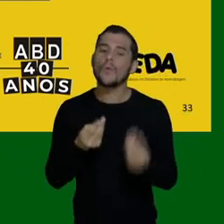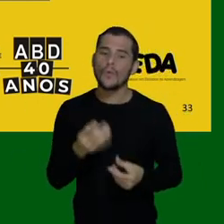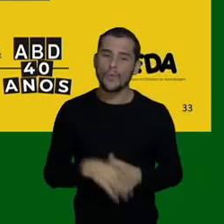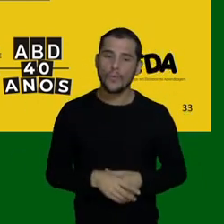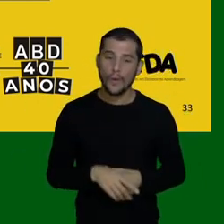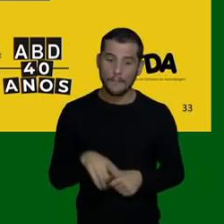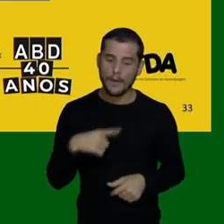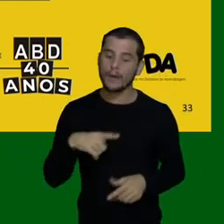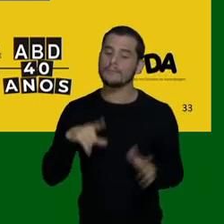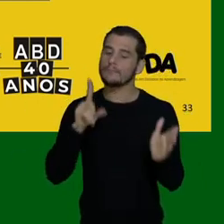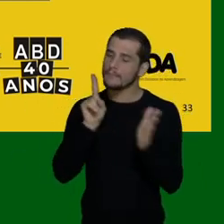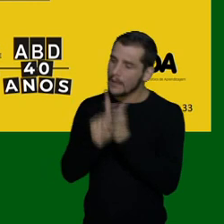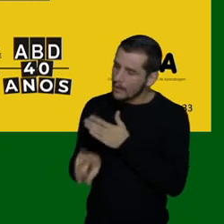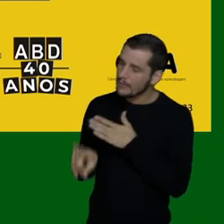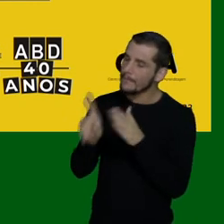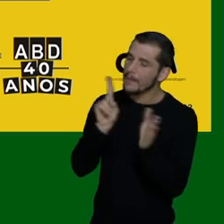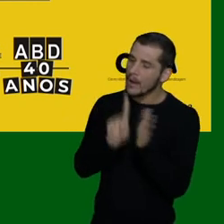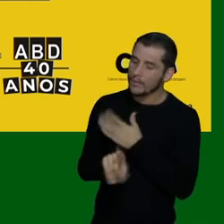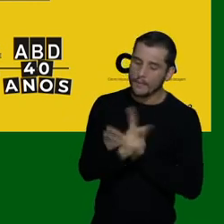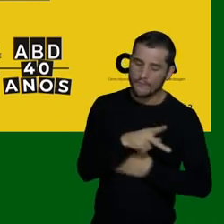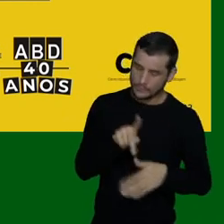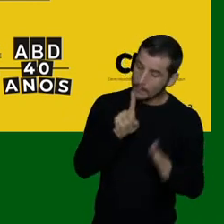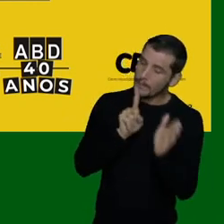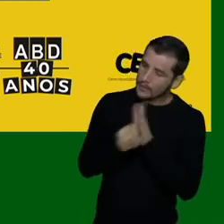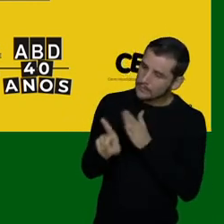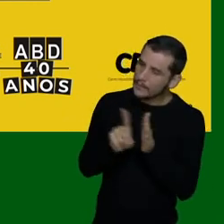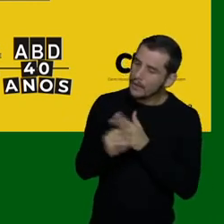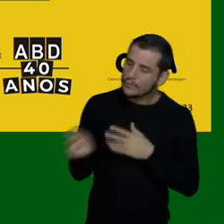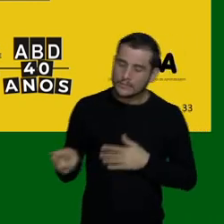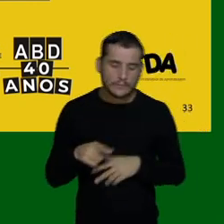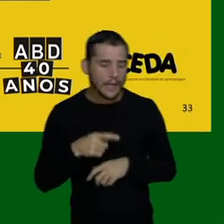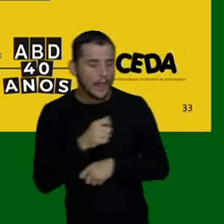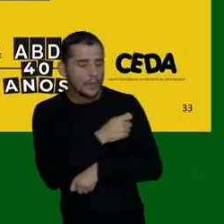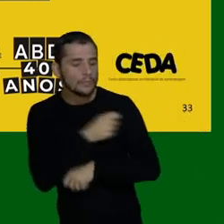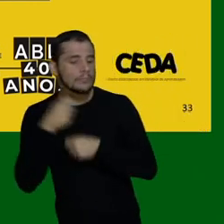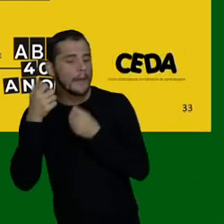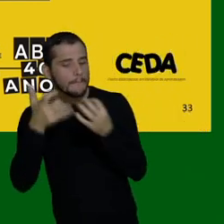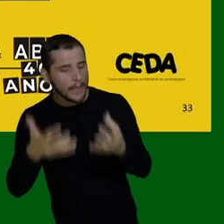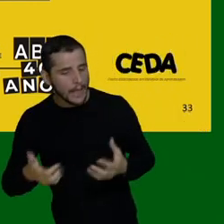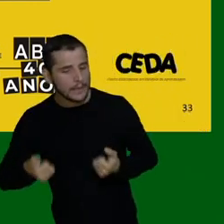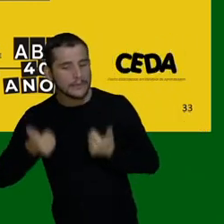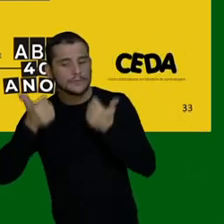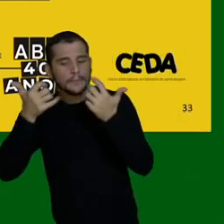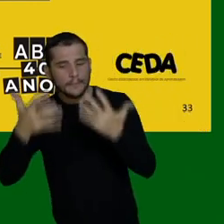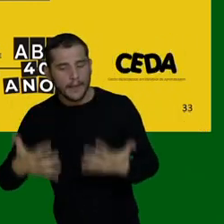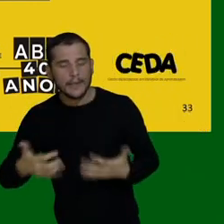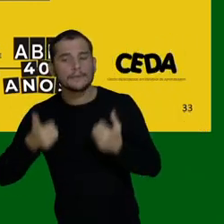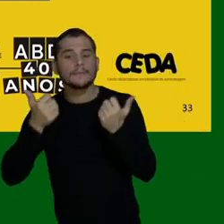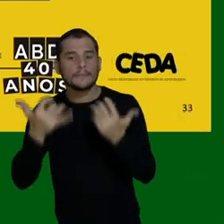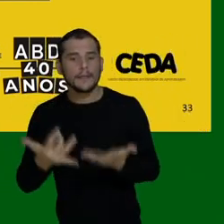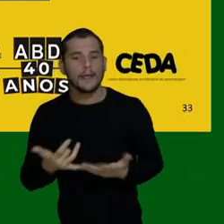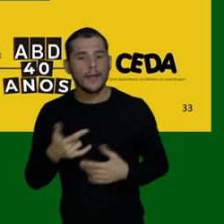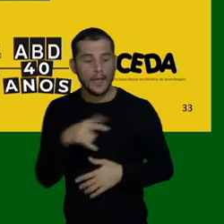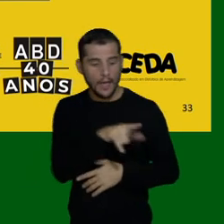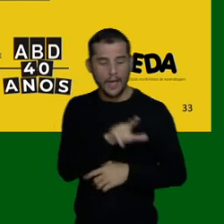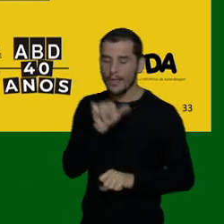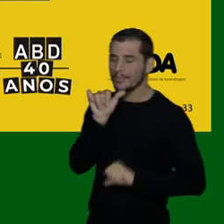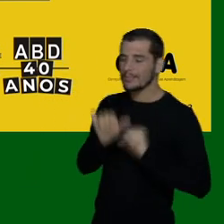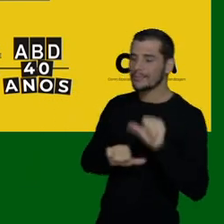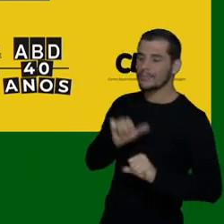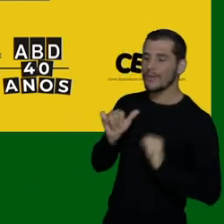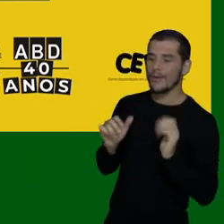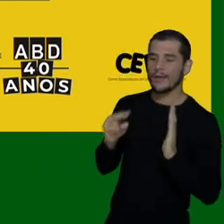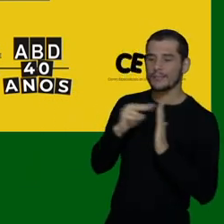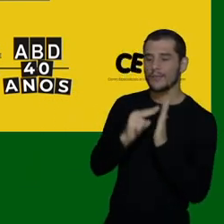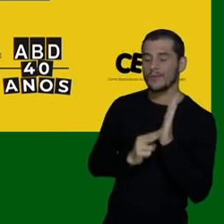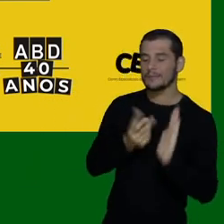novo me explica isso aqui me explica o que você entendeu disso me explica aí ele mudou a nota dele para 6 e